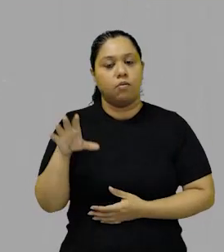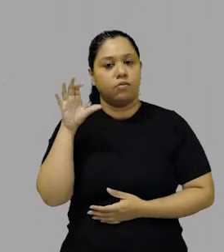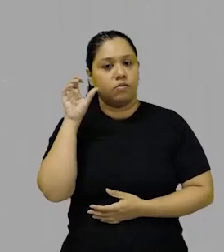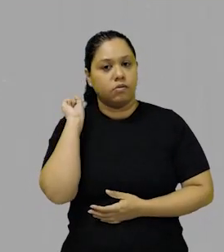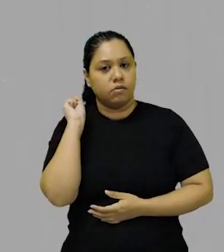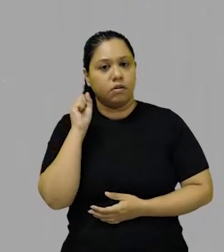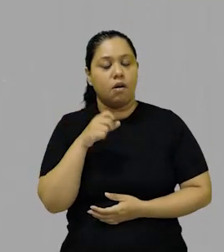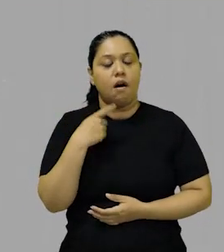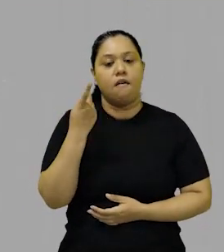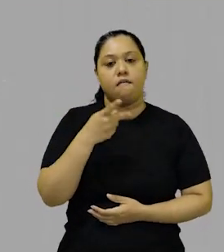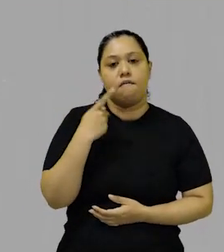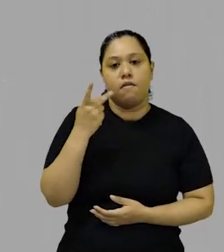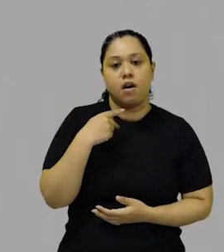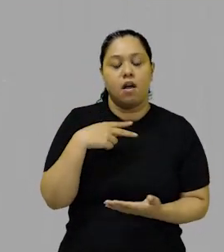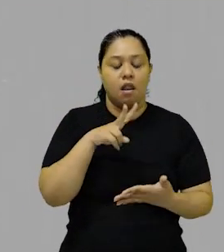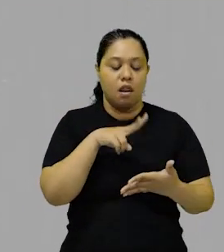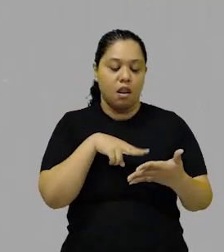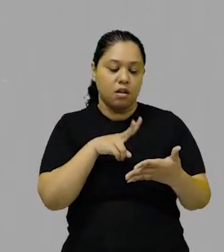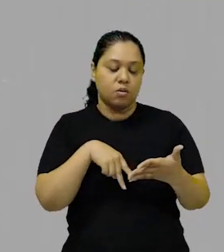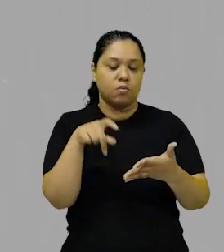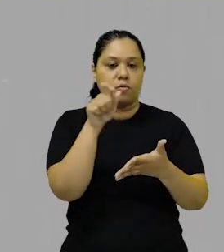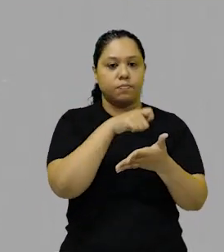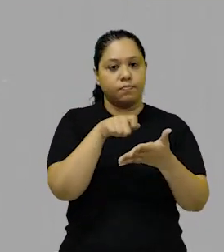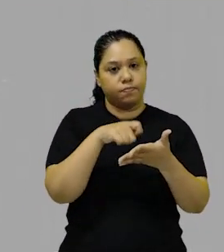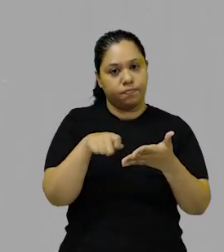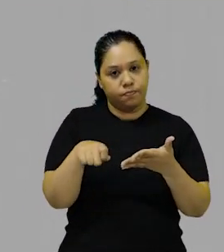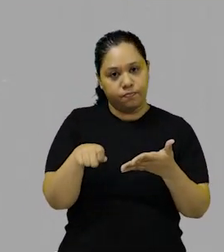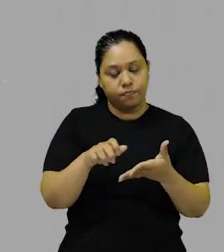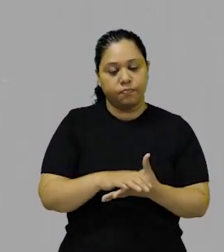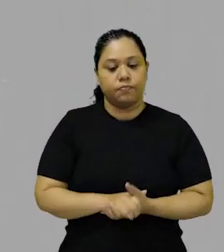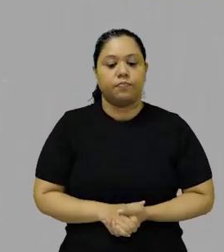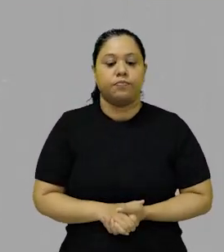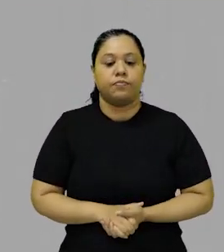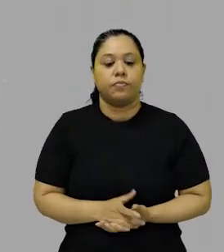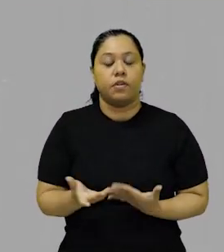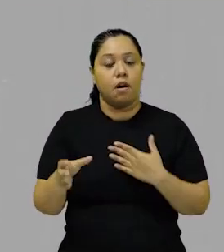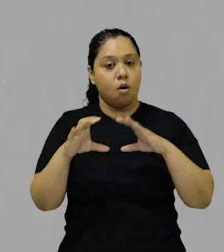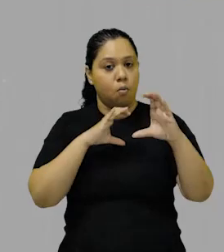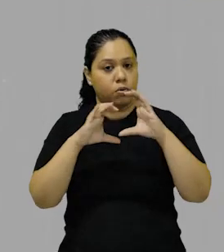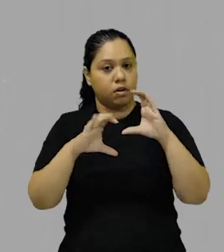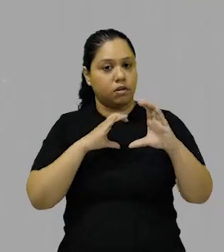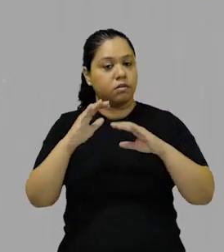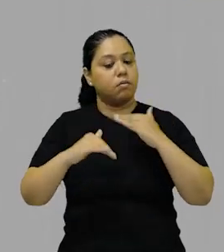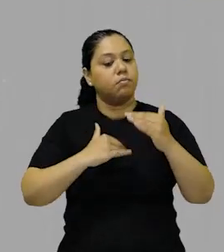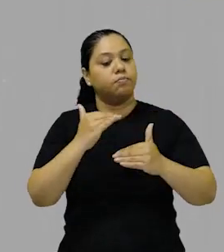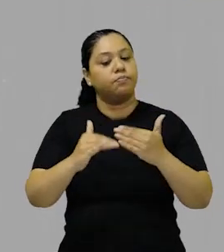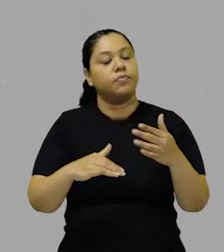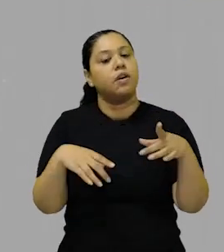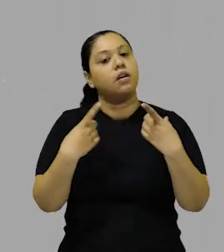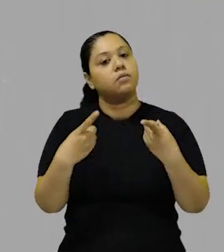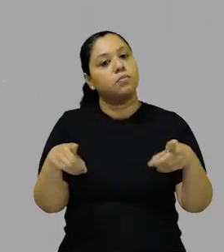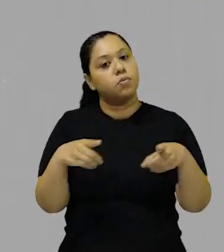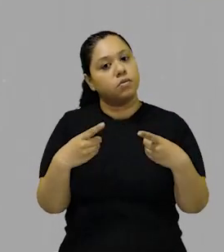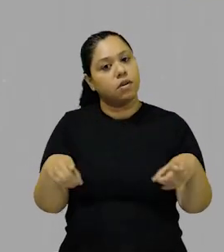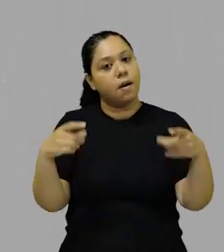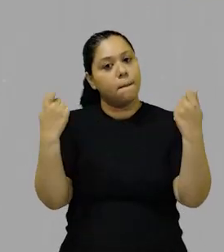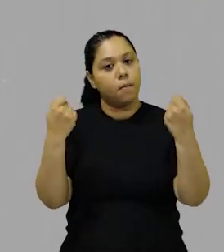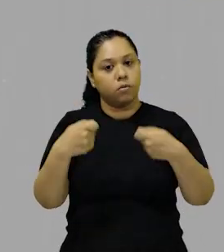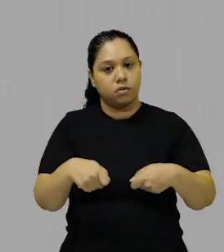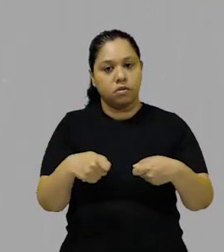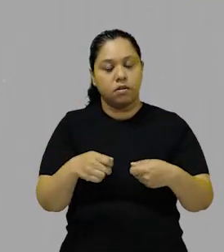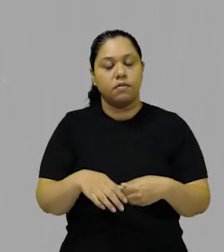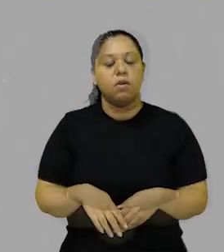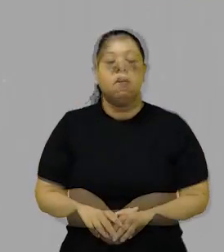audição, a fala, a leitura e a escrita. Além do processo de comunicação, as músicas permitem que você